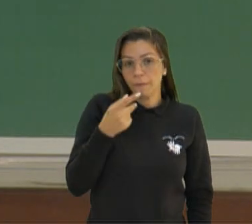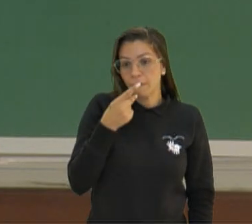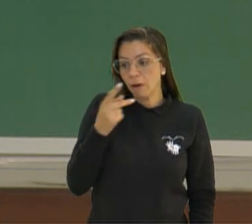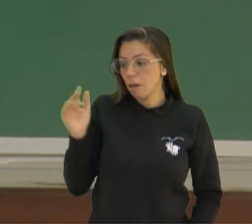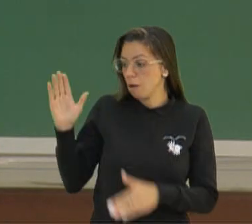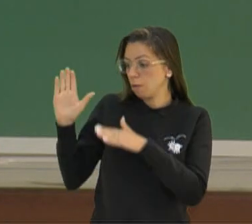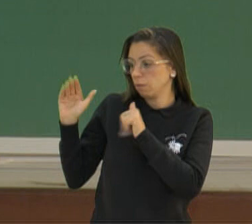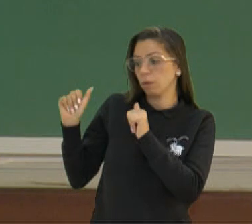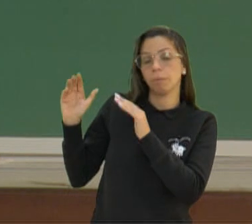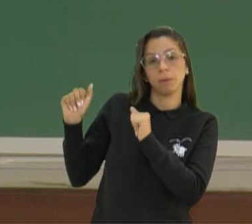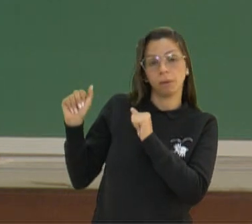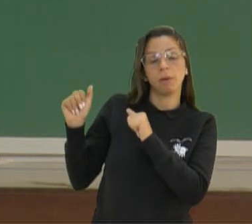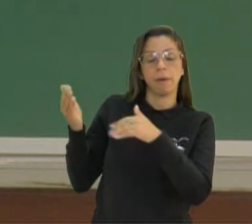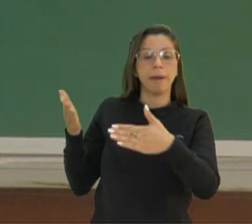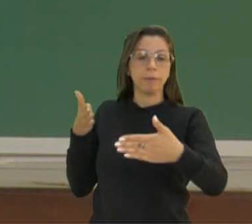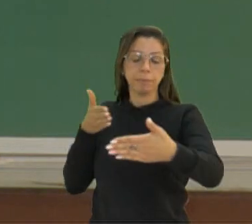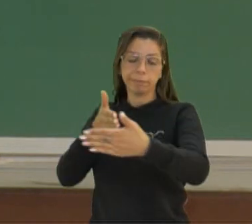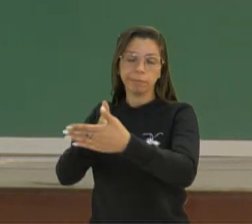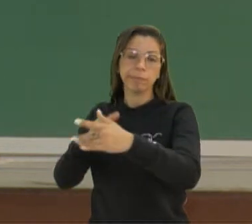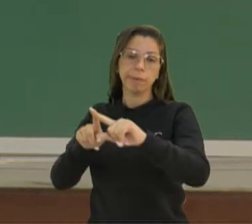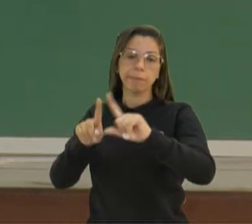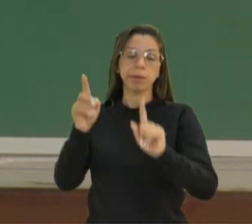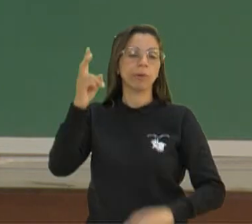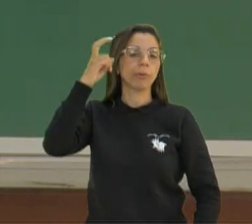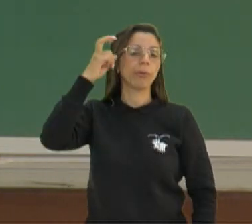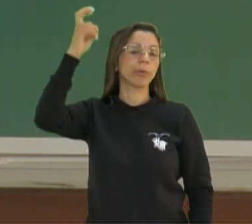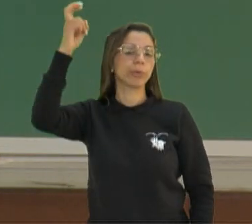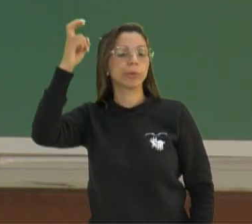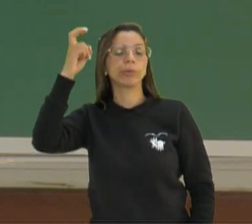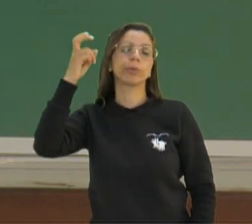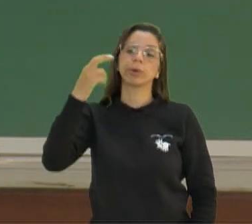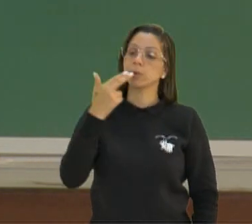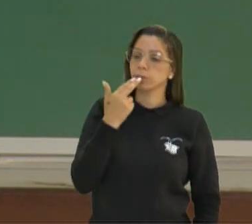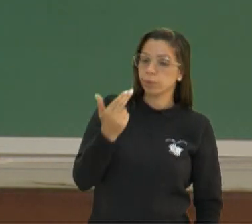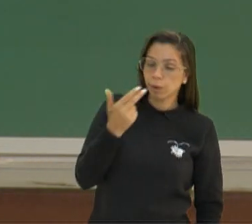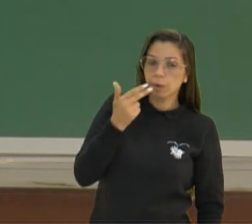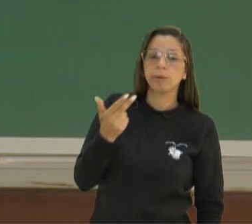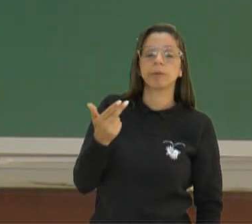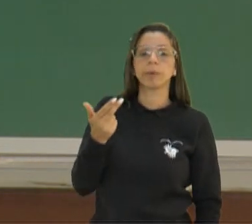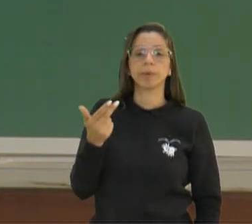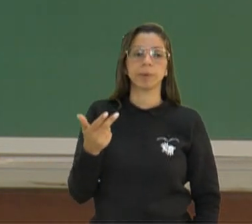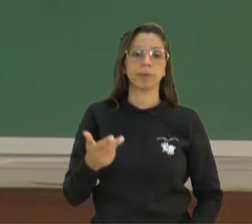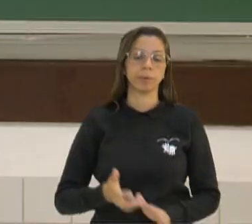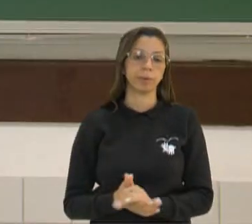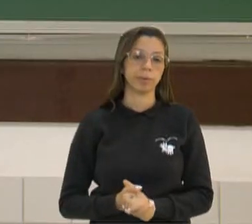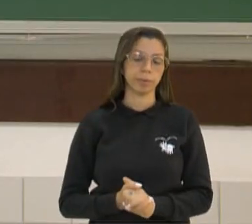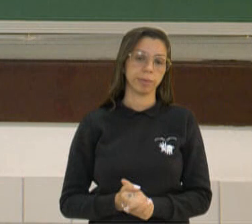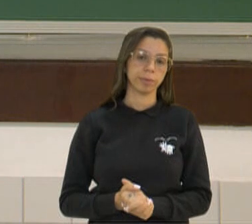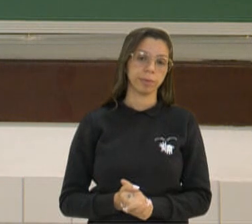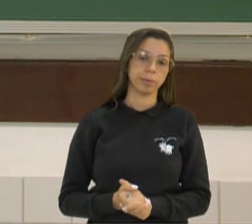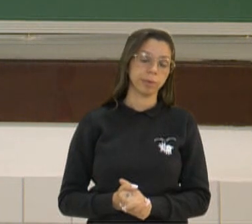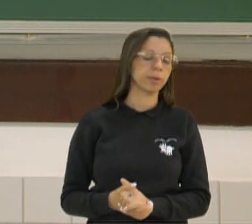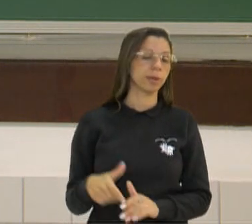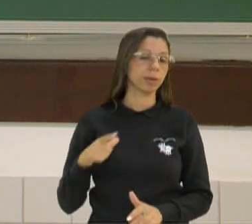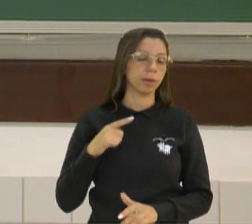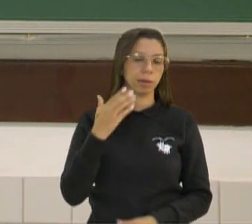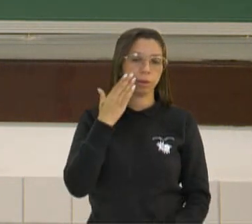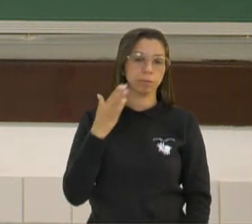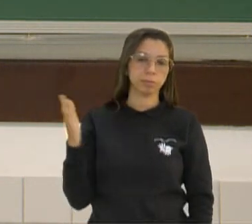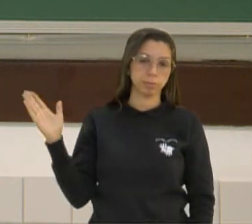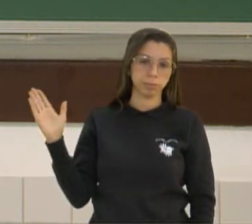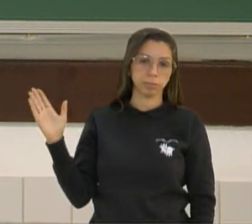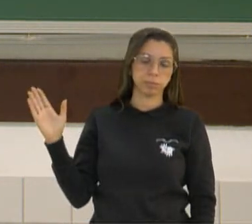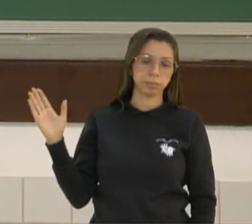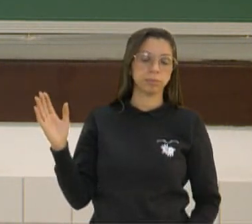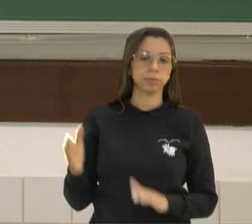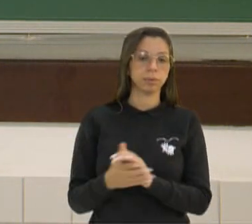Mas como se trata da cultura da população, o idioma, trouxe esse quiz aí para vocês. Então, o